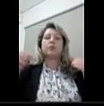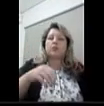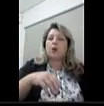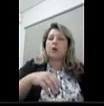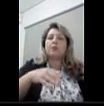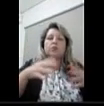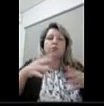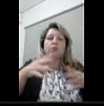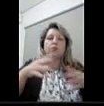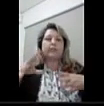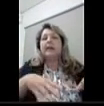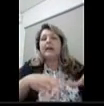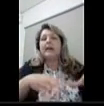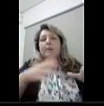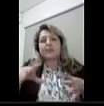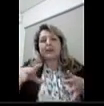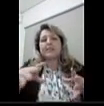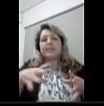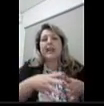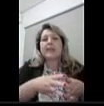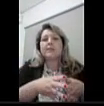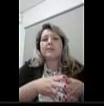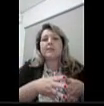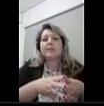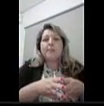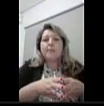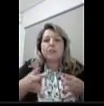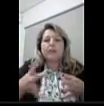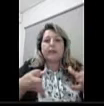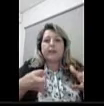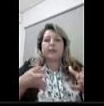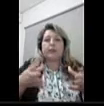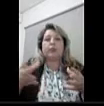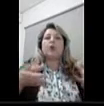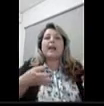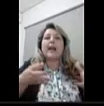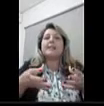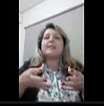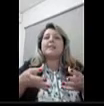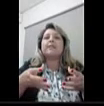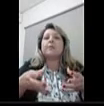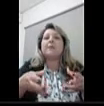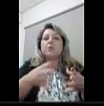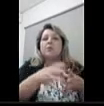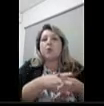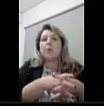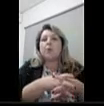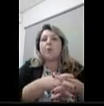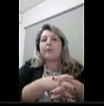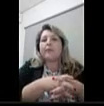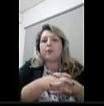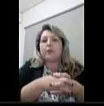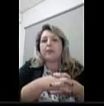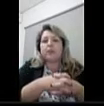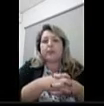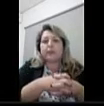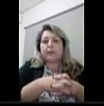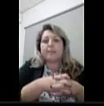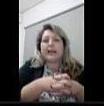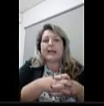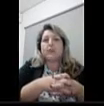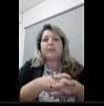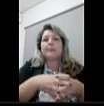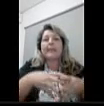de história, de geografia, para os mais velhos, pode trocar essas informações com o professor de